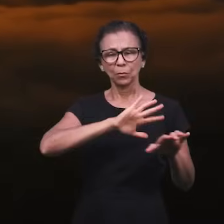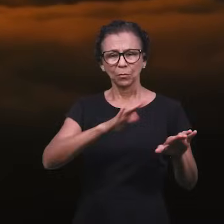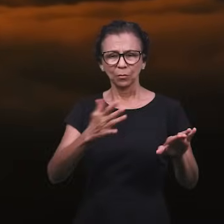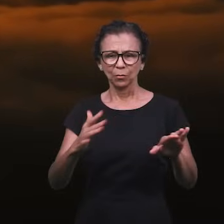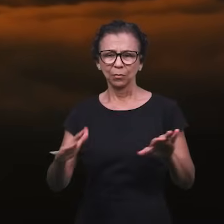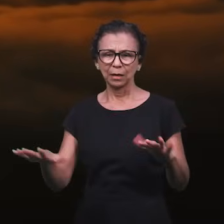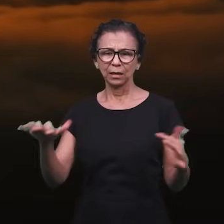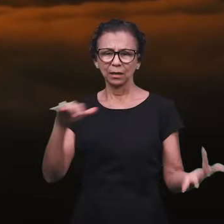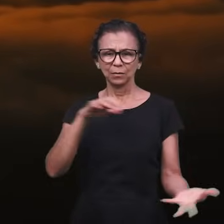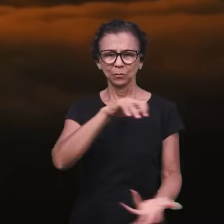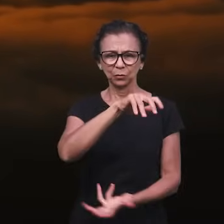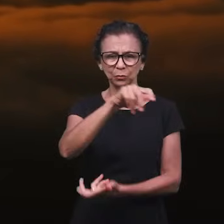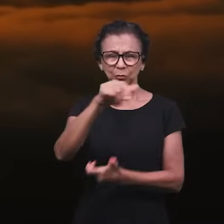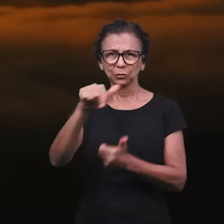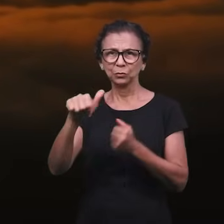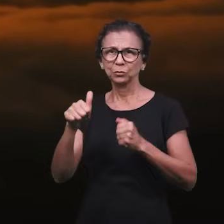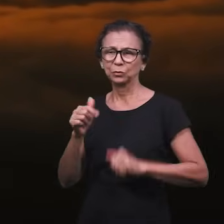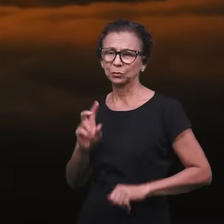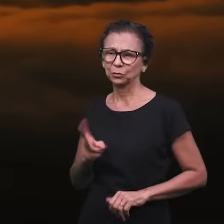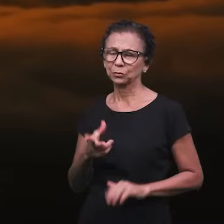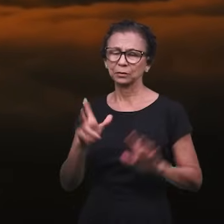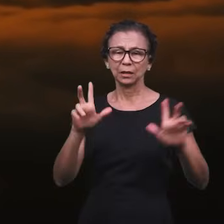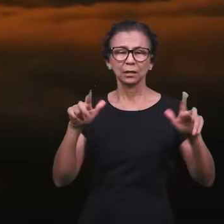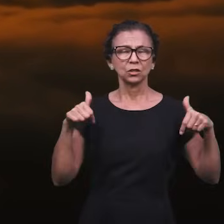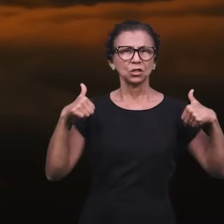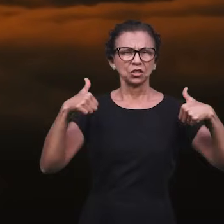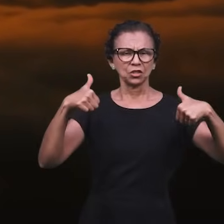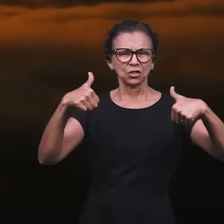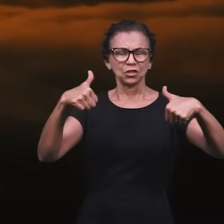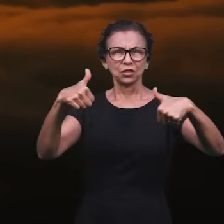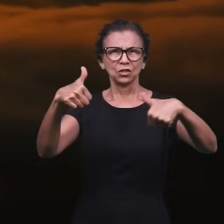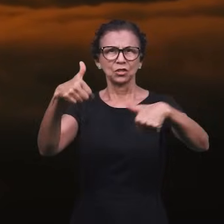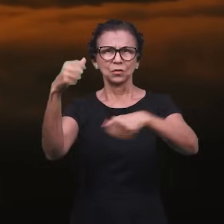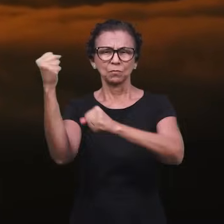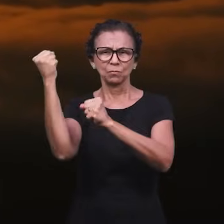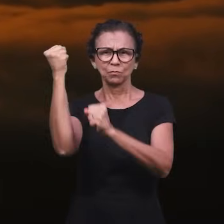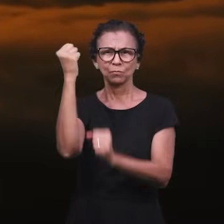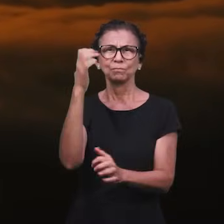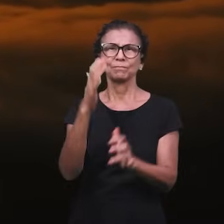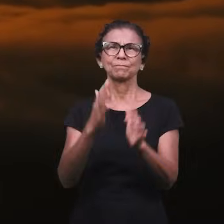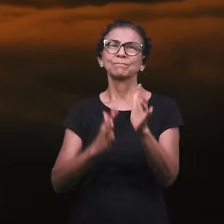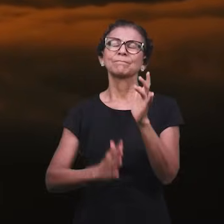e continua sempre a